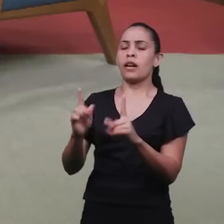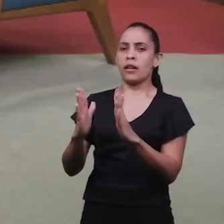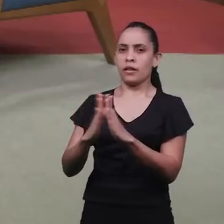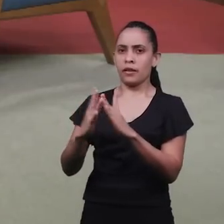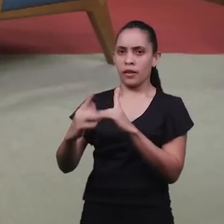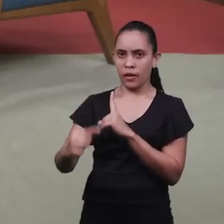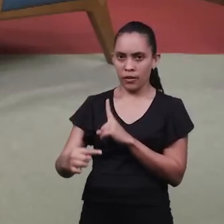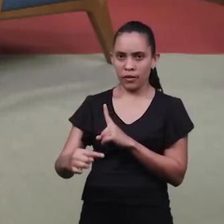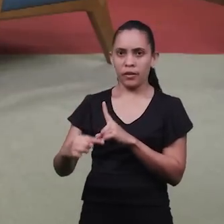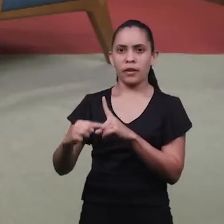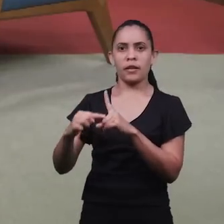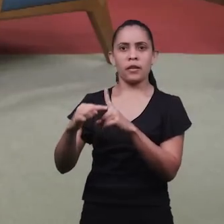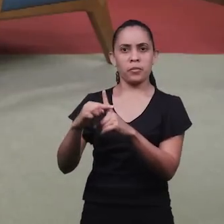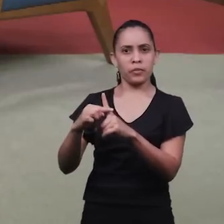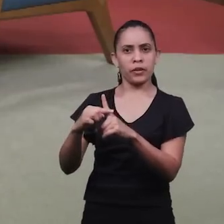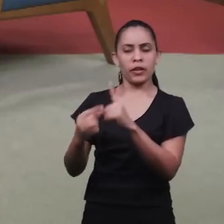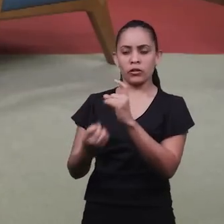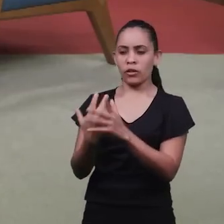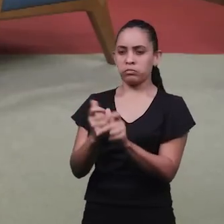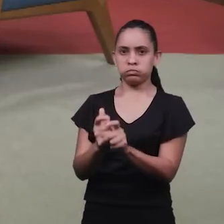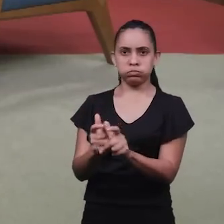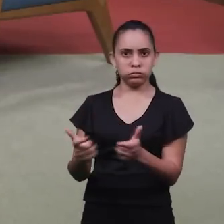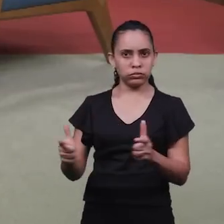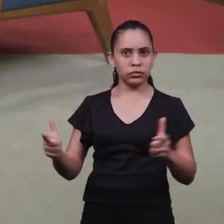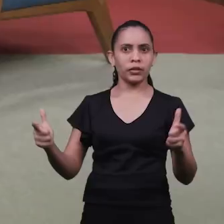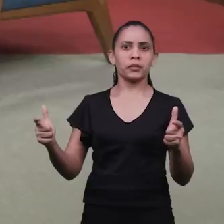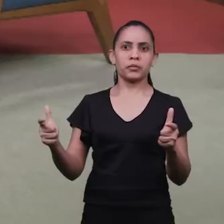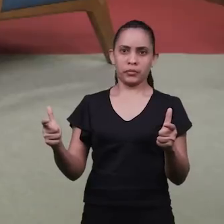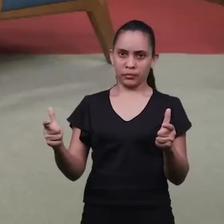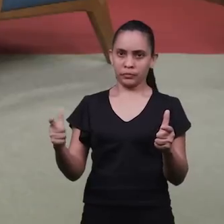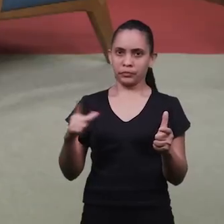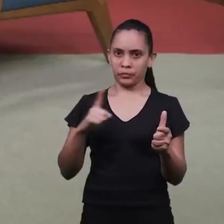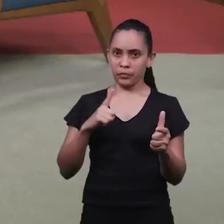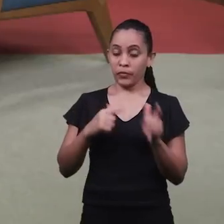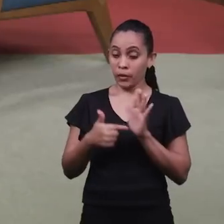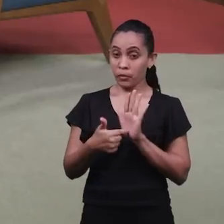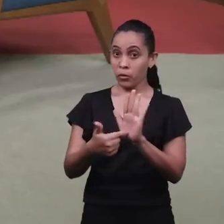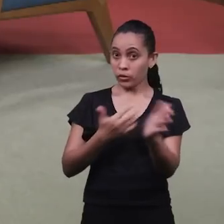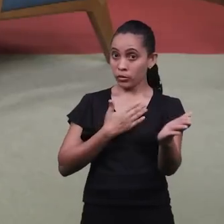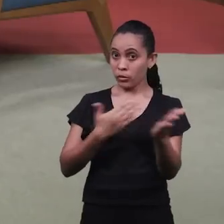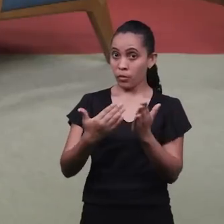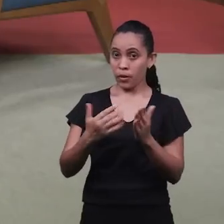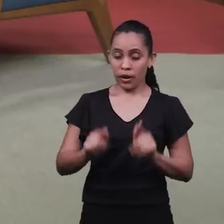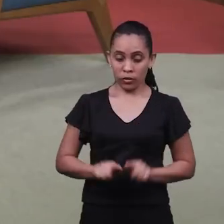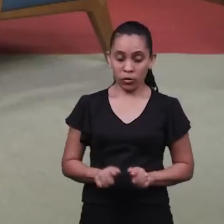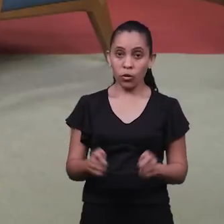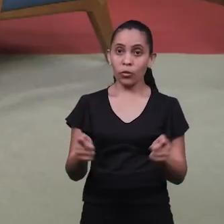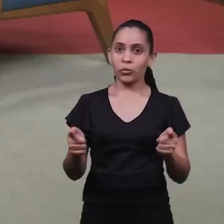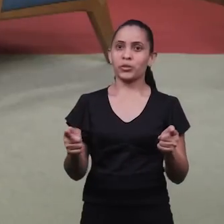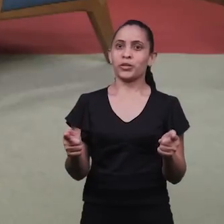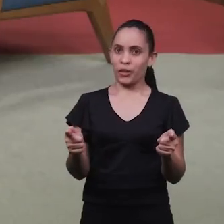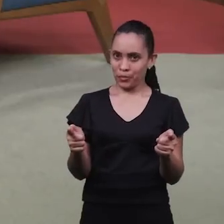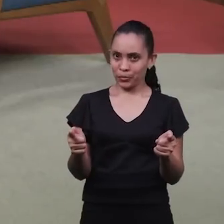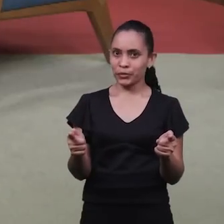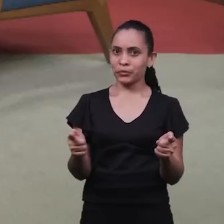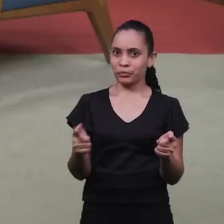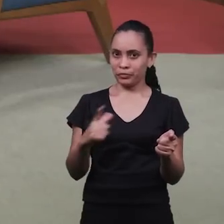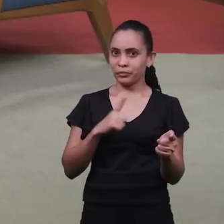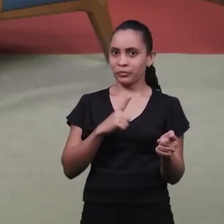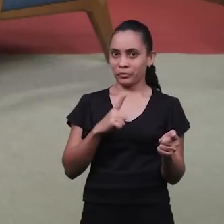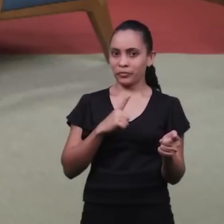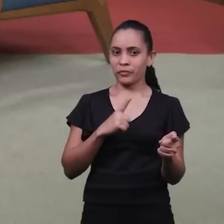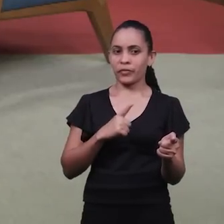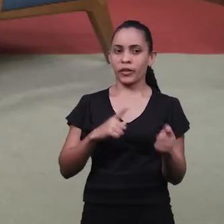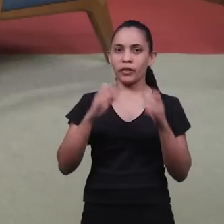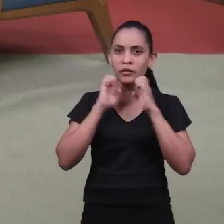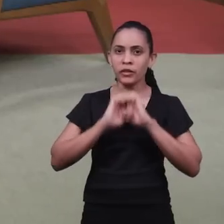noivo, ele toca nesse assunto. Ele fala de uma igreja que não é estéril. Produz gêmeos. Ela produz gêmeos. Exatamente. E aí fala mais uma vez, né? São